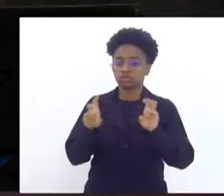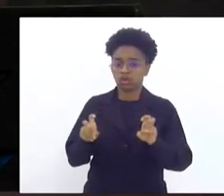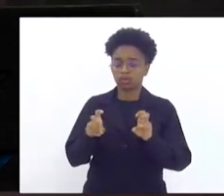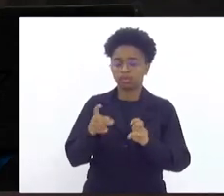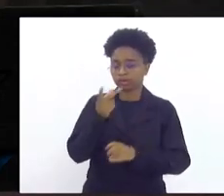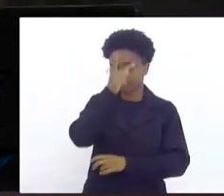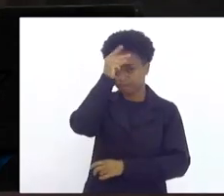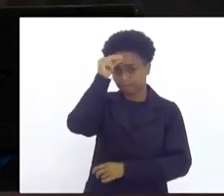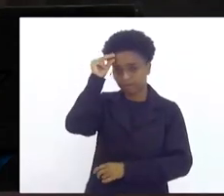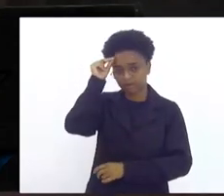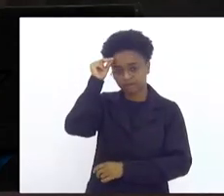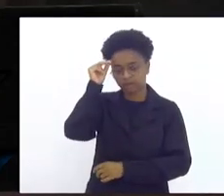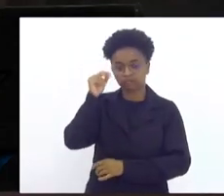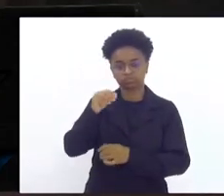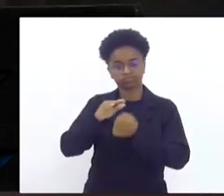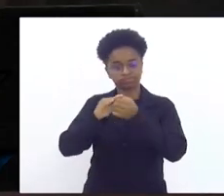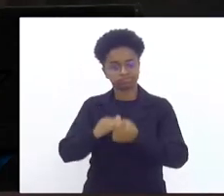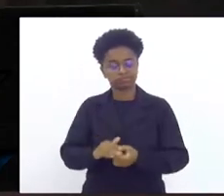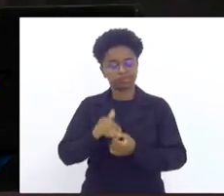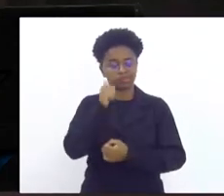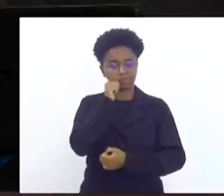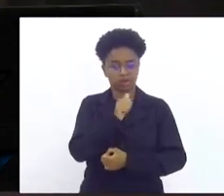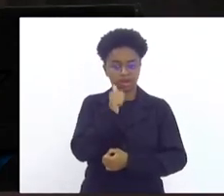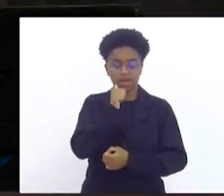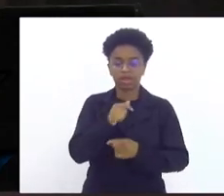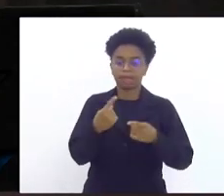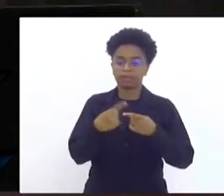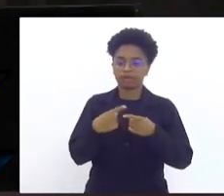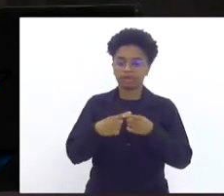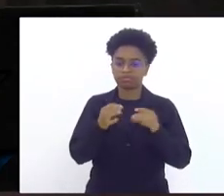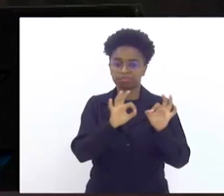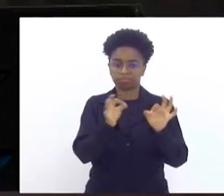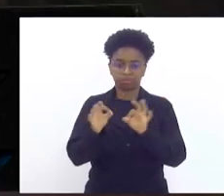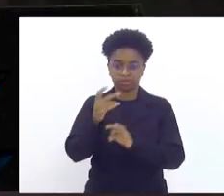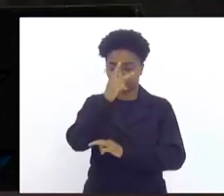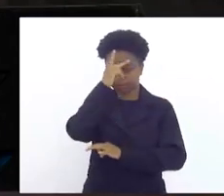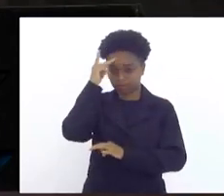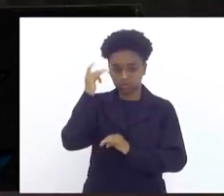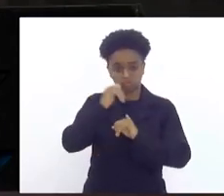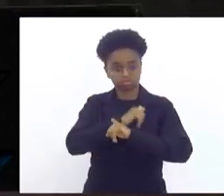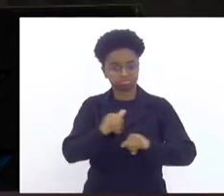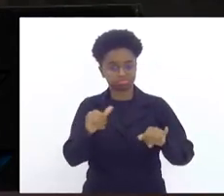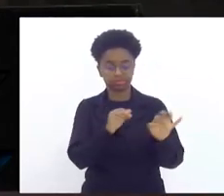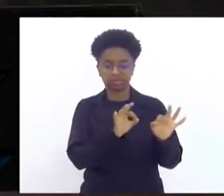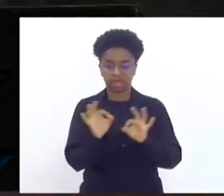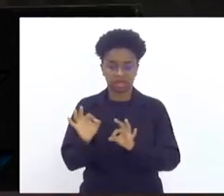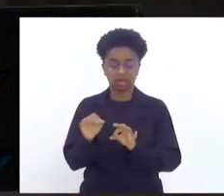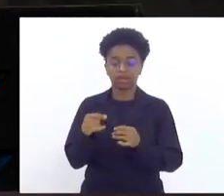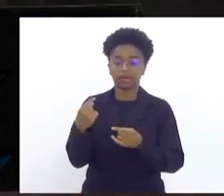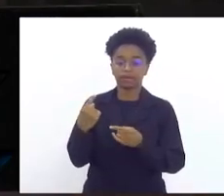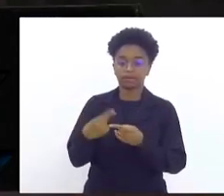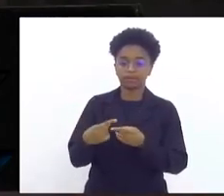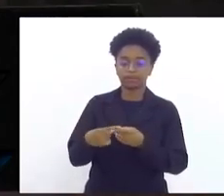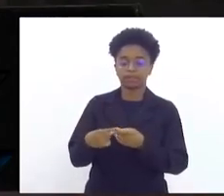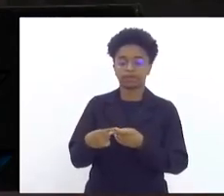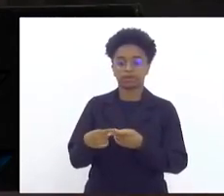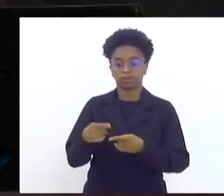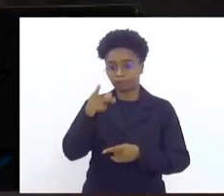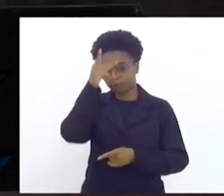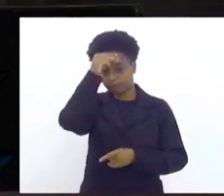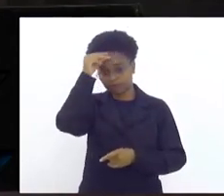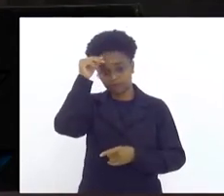desse Prefeito as mulheres porque ninguém desse partido se manifestou quando o prefeito